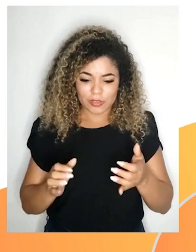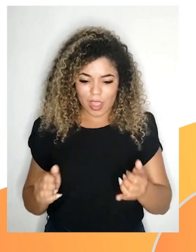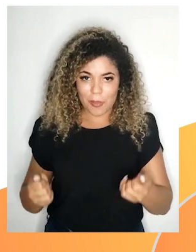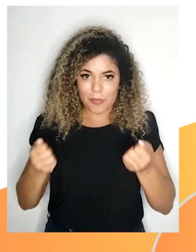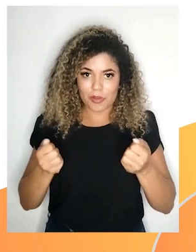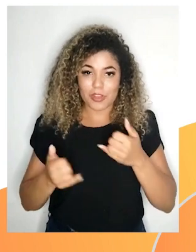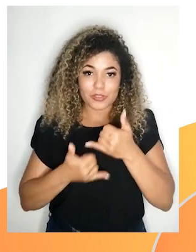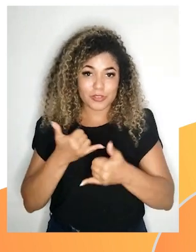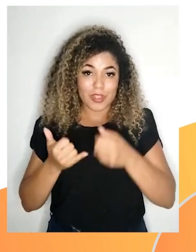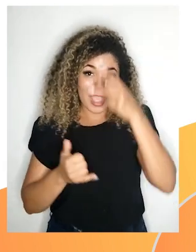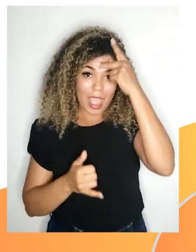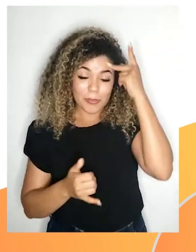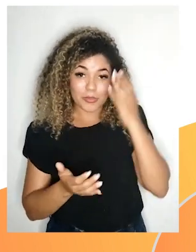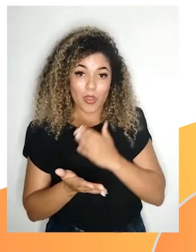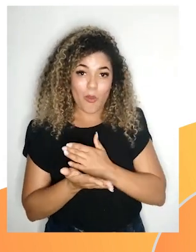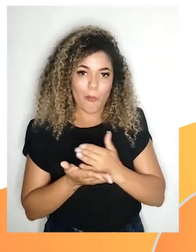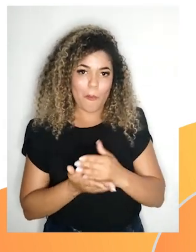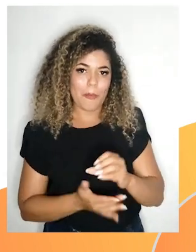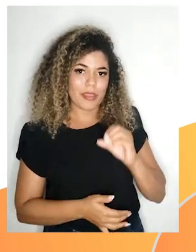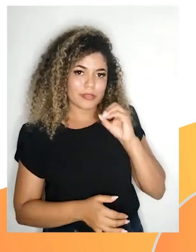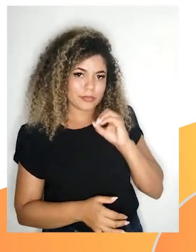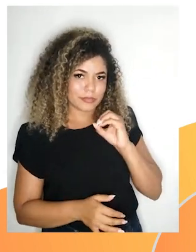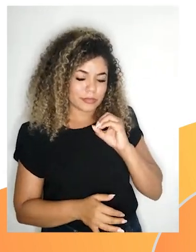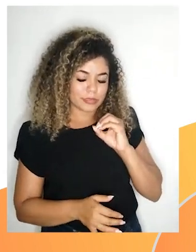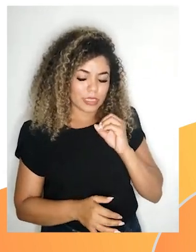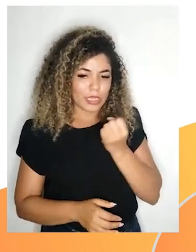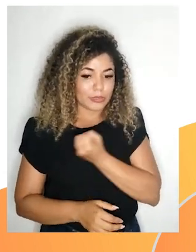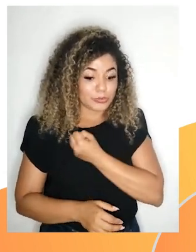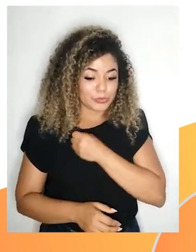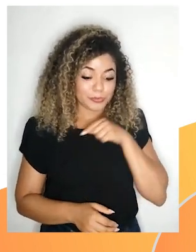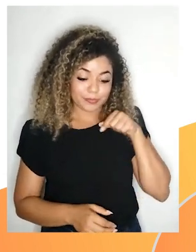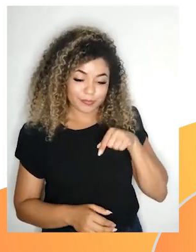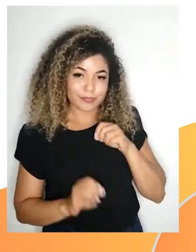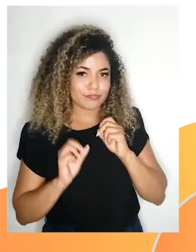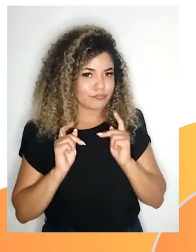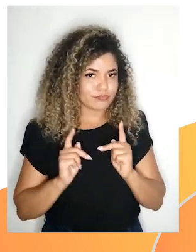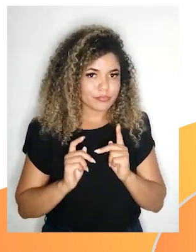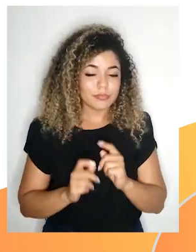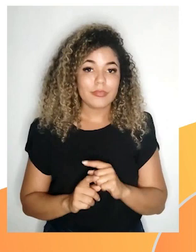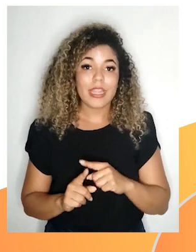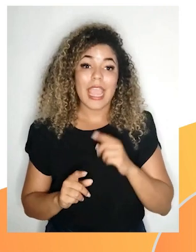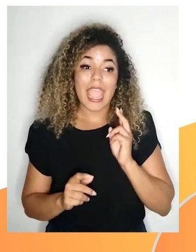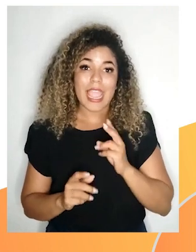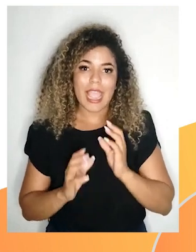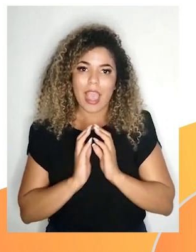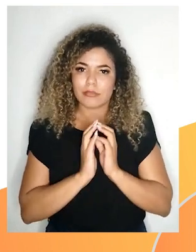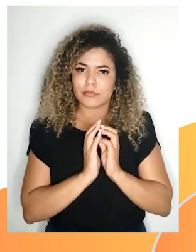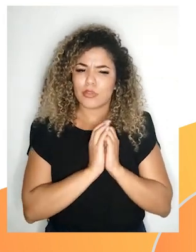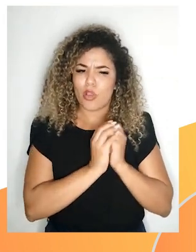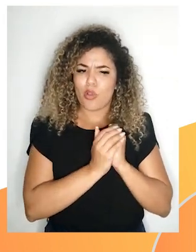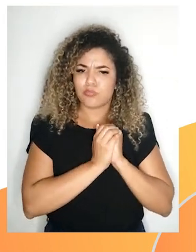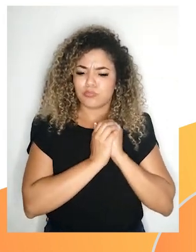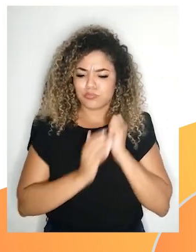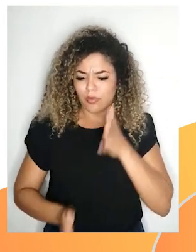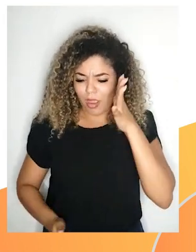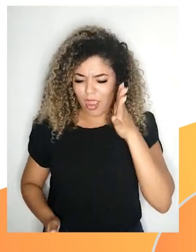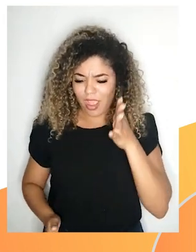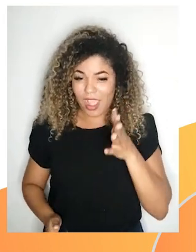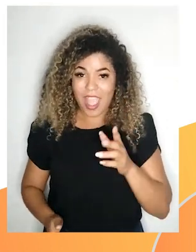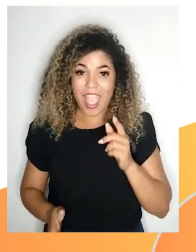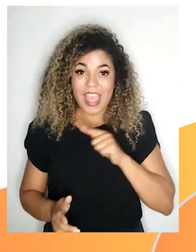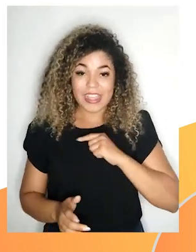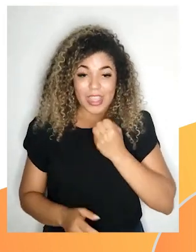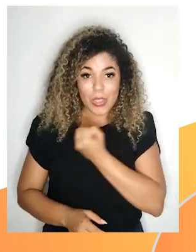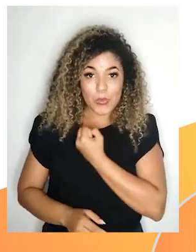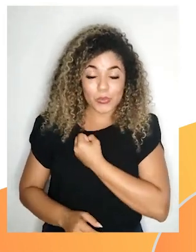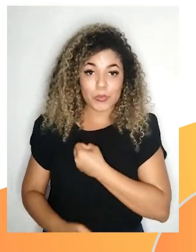participante começa na casa 0, essa casa 0 aqui, tranquilo. Em cada jogada ele lança um dado com faces